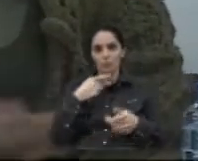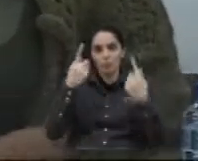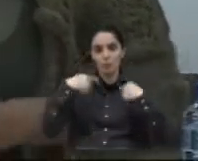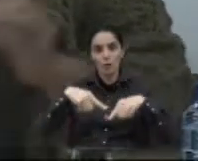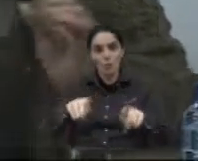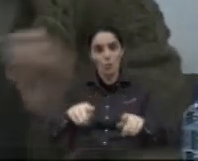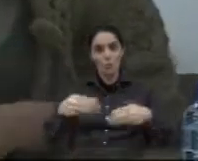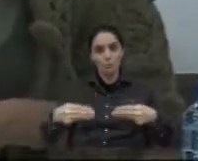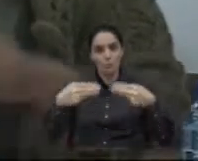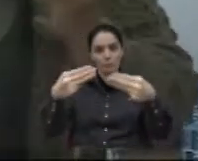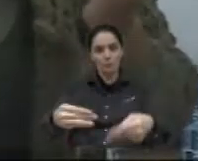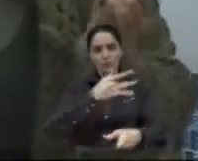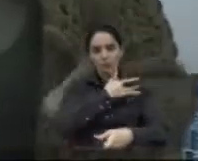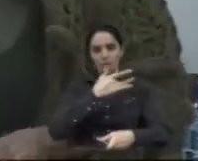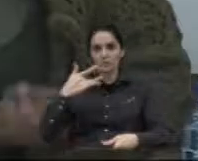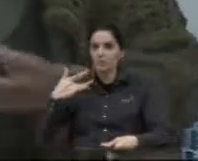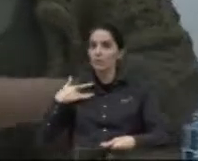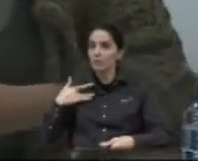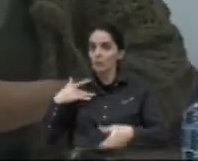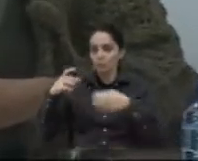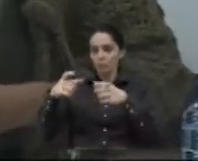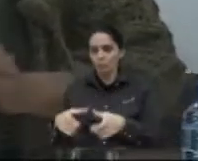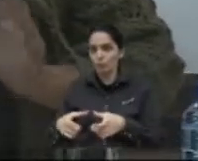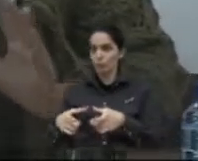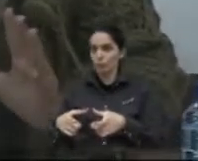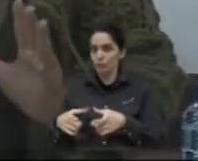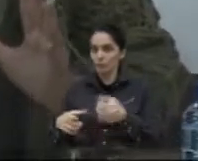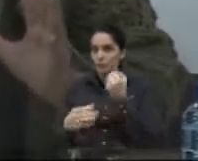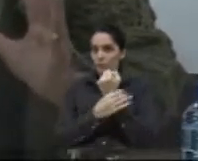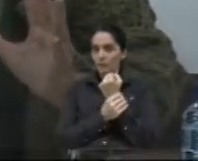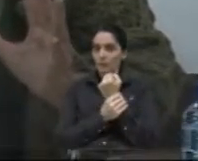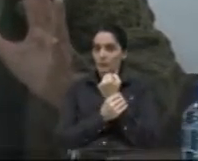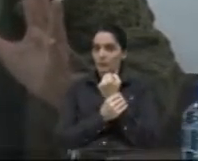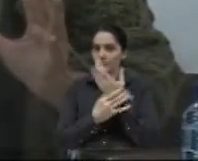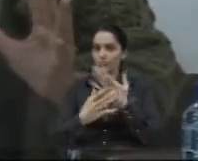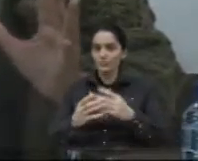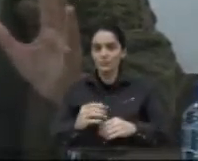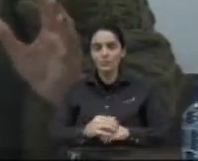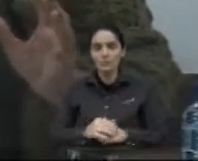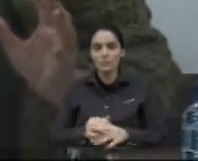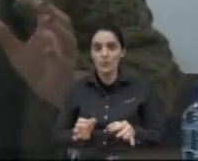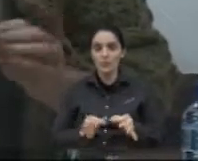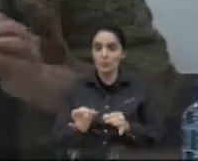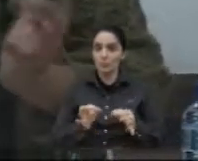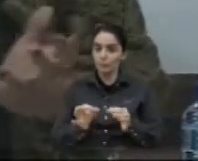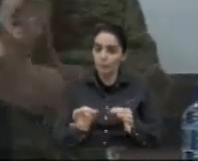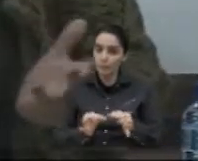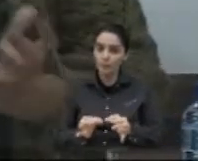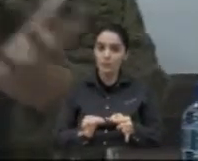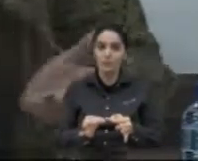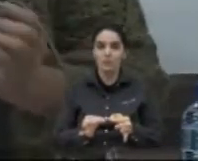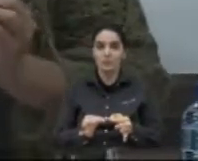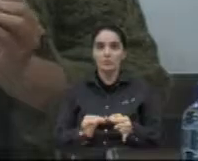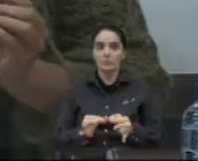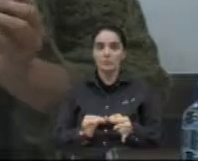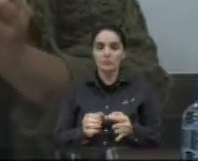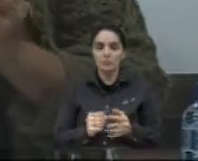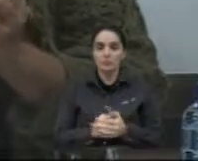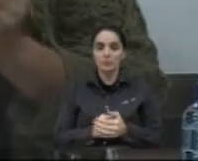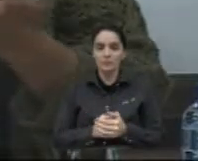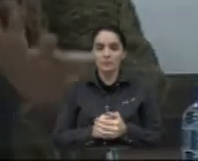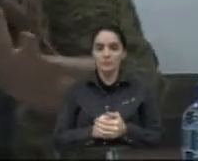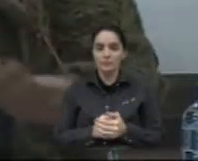da Saúde em questão aos grupos de risco. Então, é um projeto que a gente tem que ter